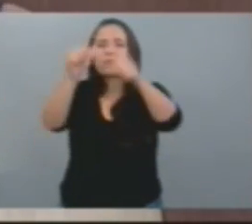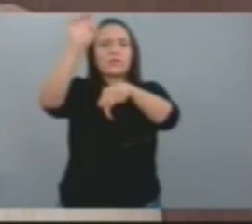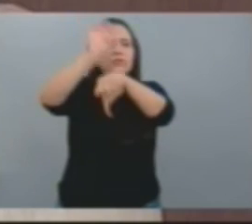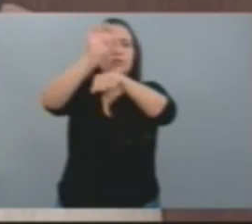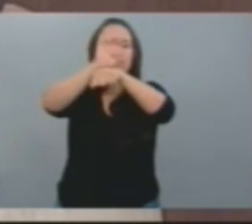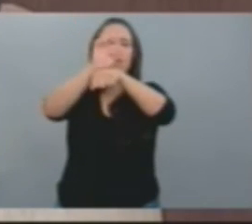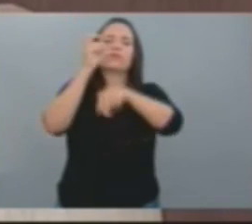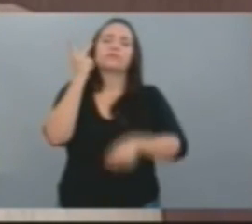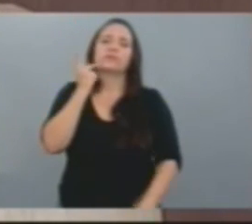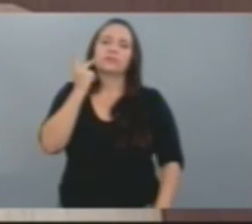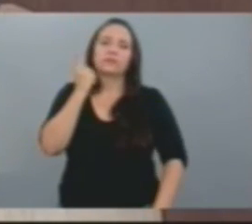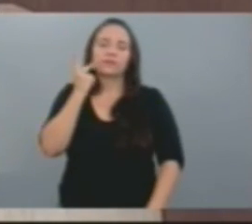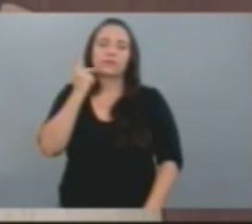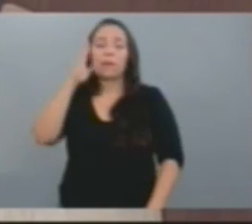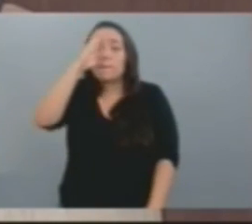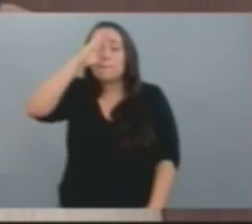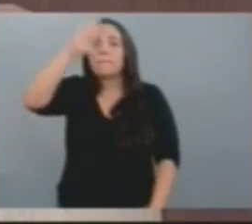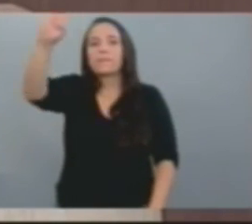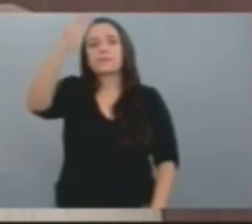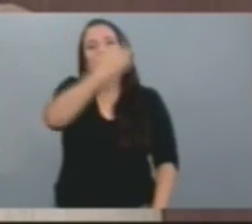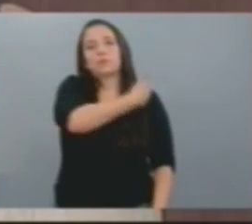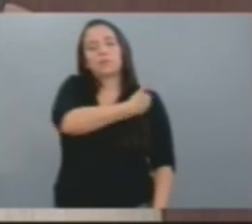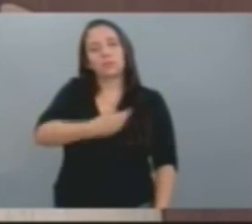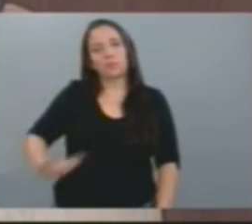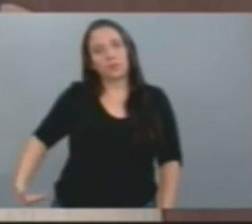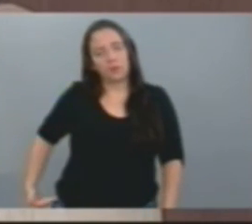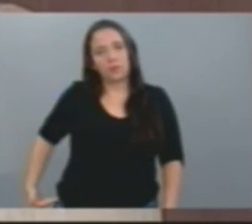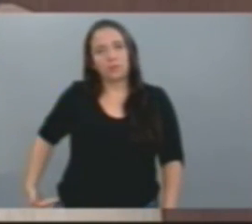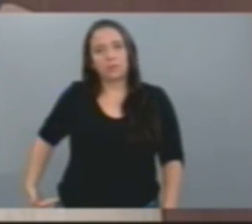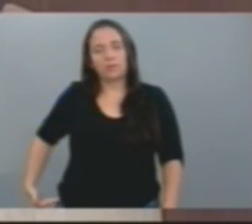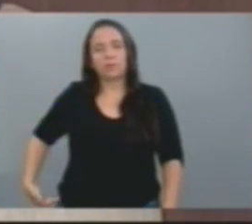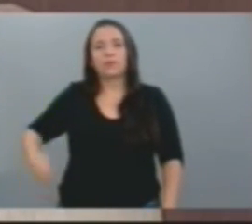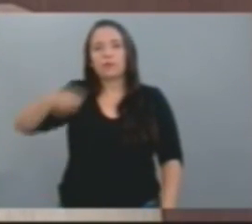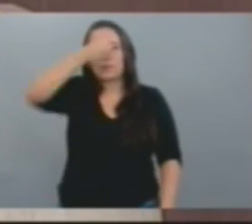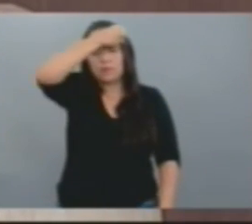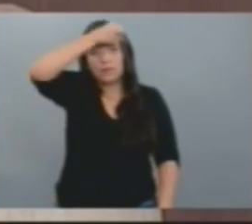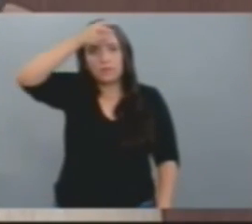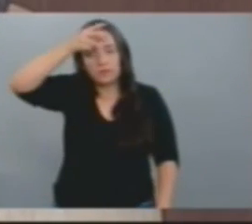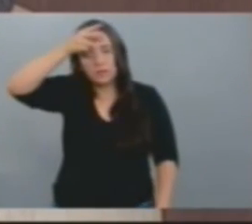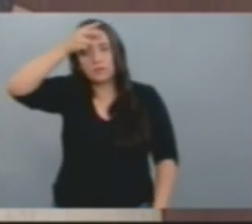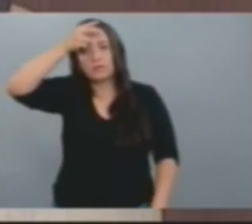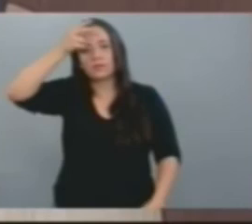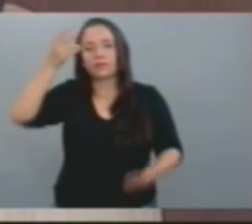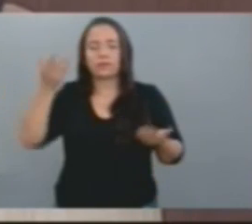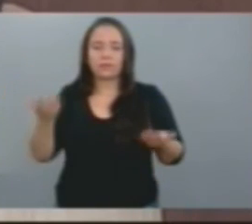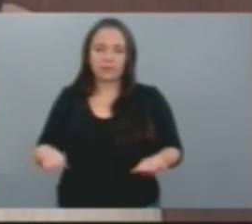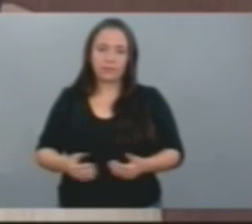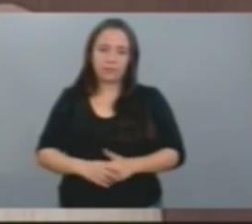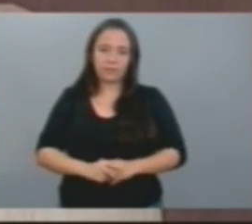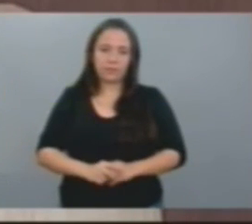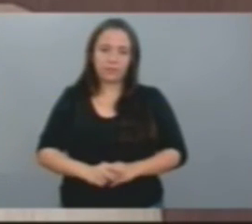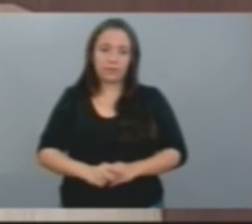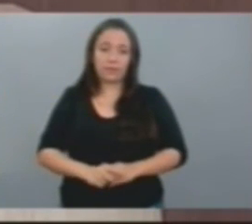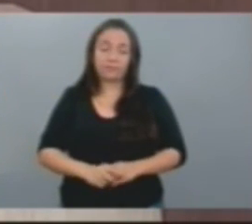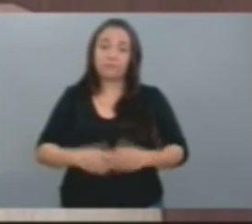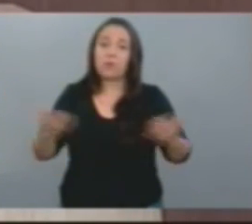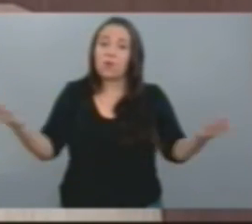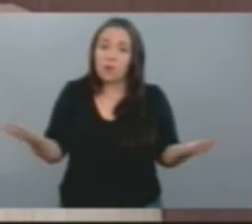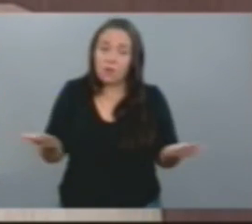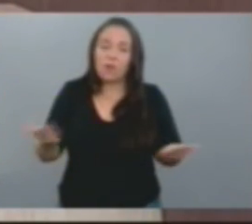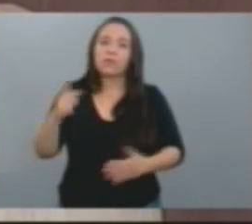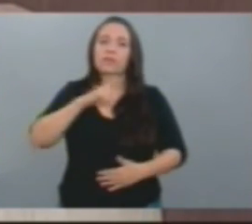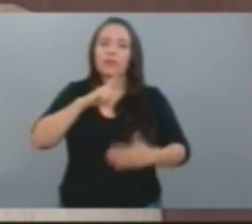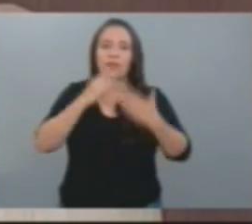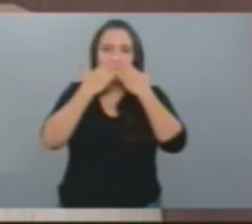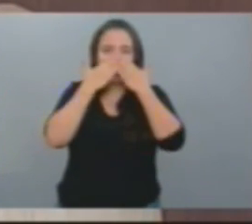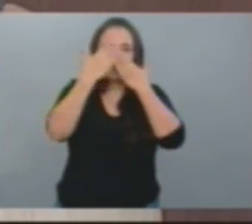Ceará, especialmente na rede pública, nas redes públicas municipais e na rede pública estadual, e que hoje estão de